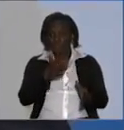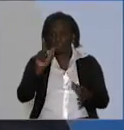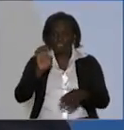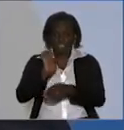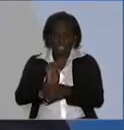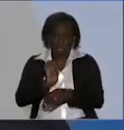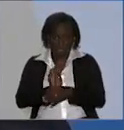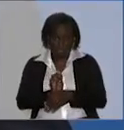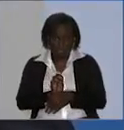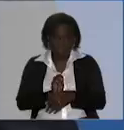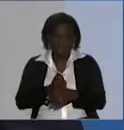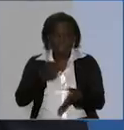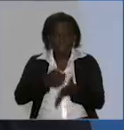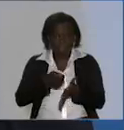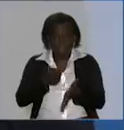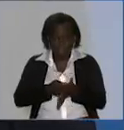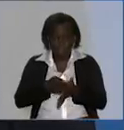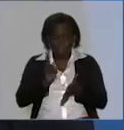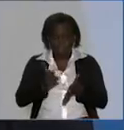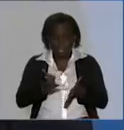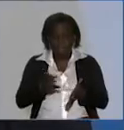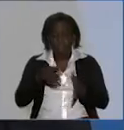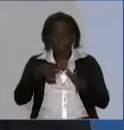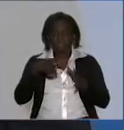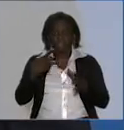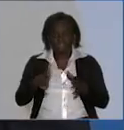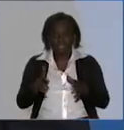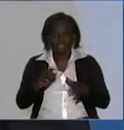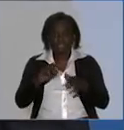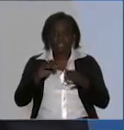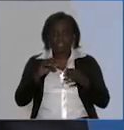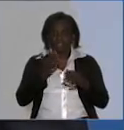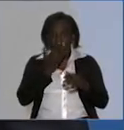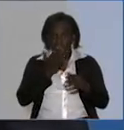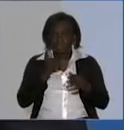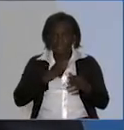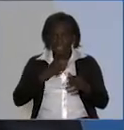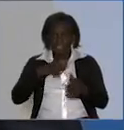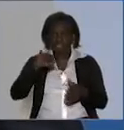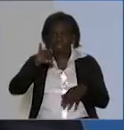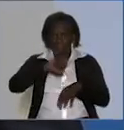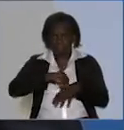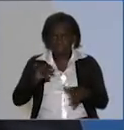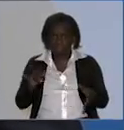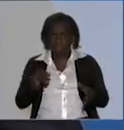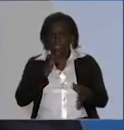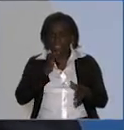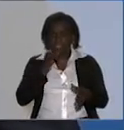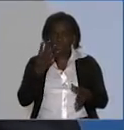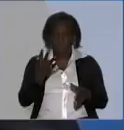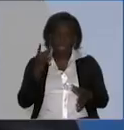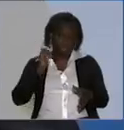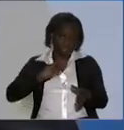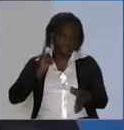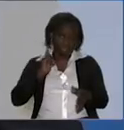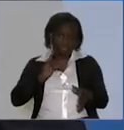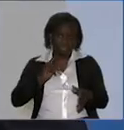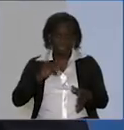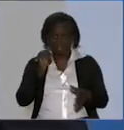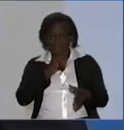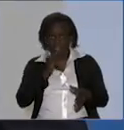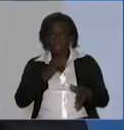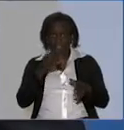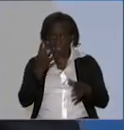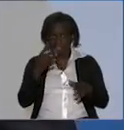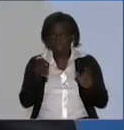outros estados. Terão que ser realizados onde os seus clubes têm as sedes. No caso, os 4 grandes do Rio de Janeiro,